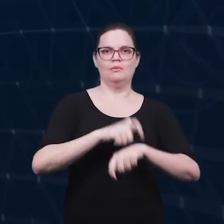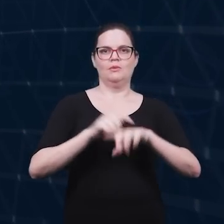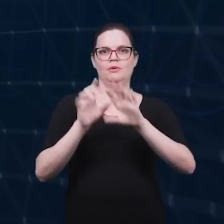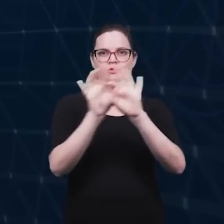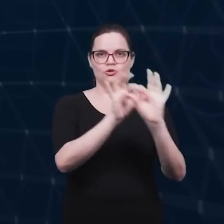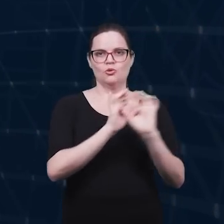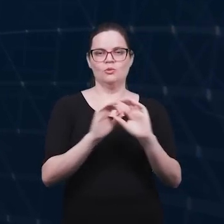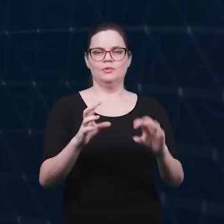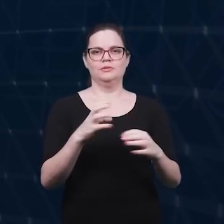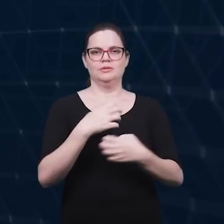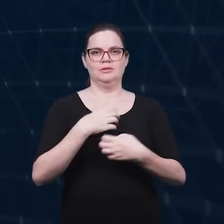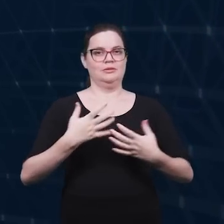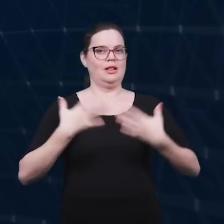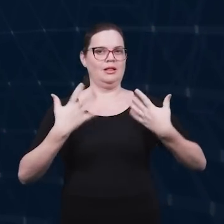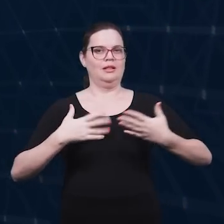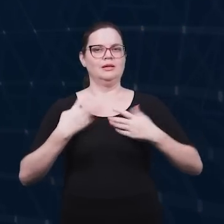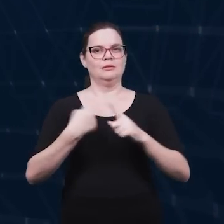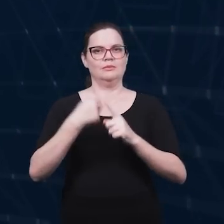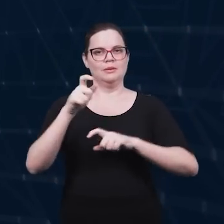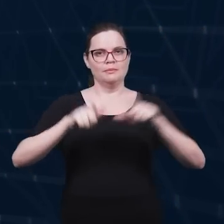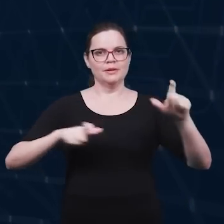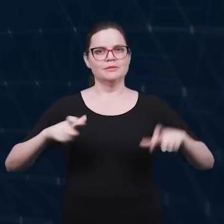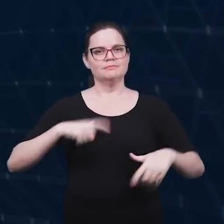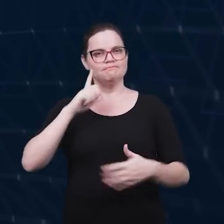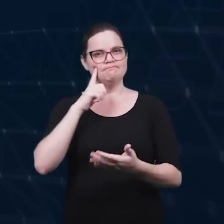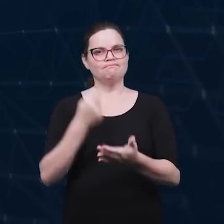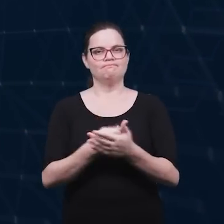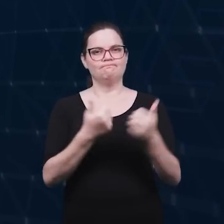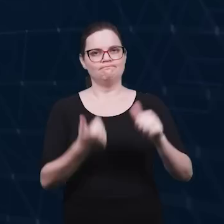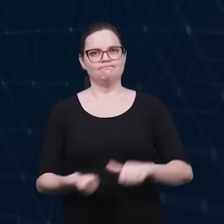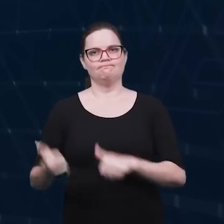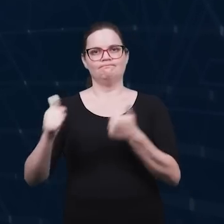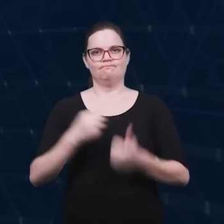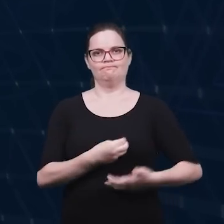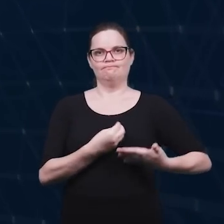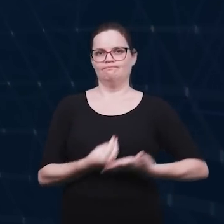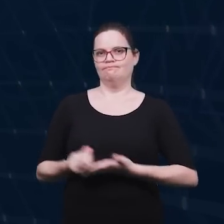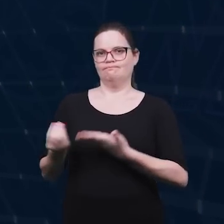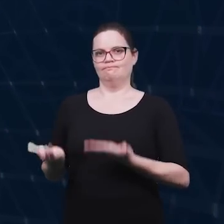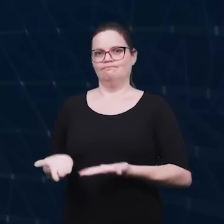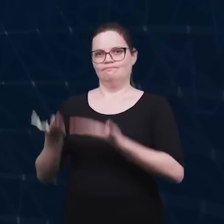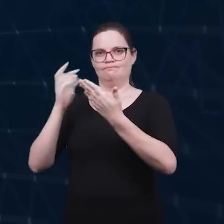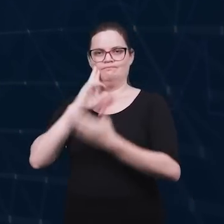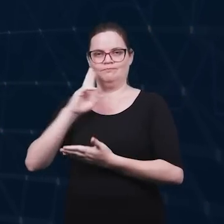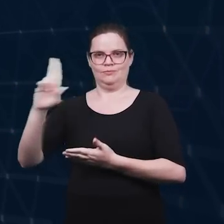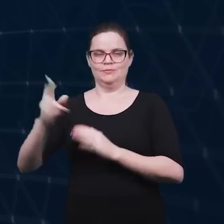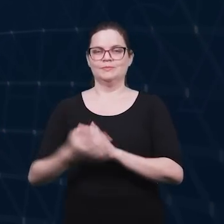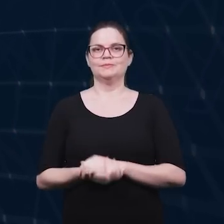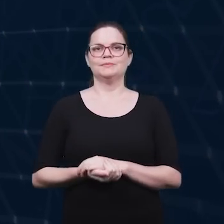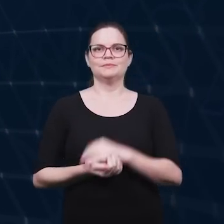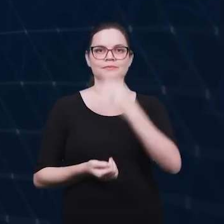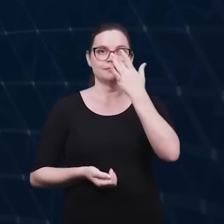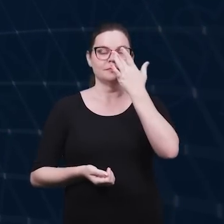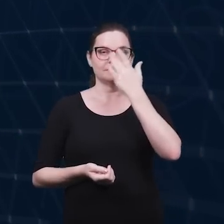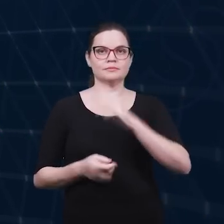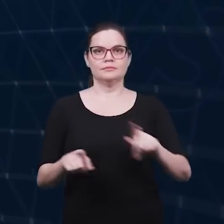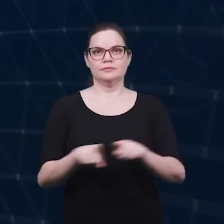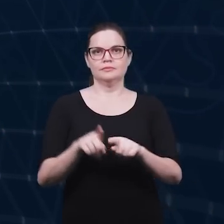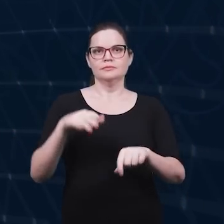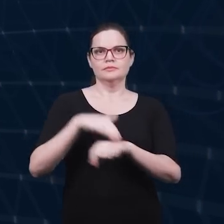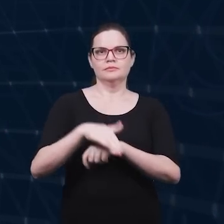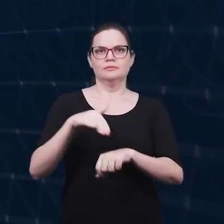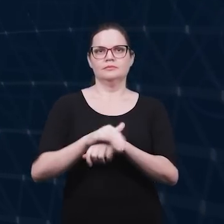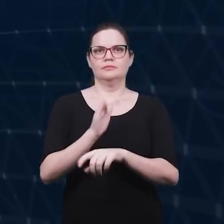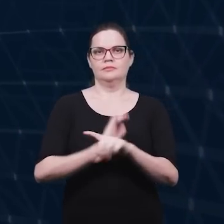comunhão e alegria pelas vidas que tomaram a decisão de se entregar de todo o coração a Deus, e isso concretizou por meio do batismo nas águas. À